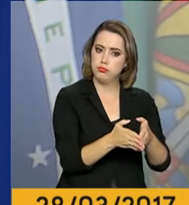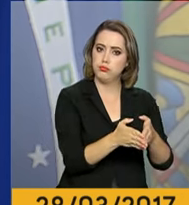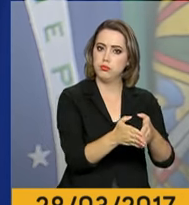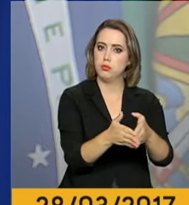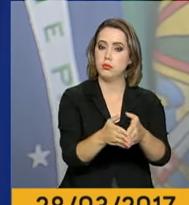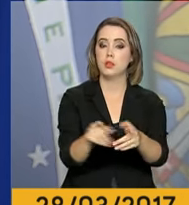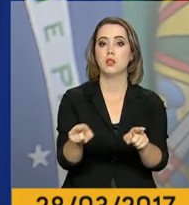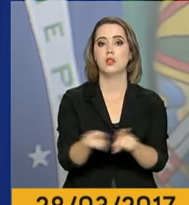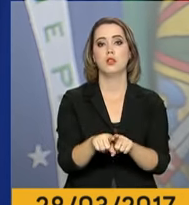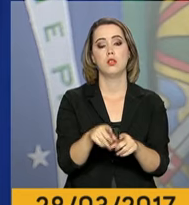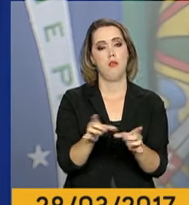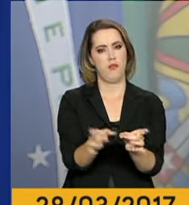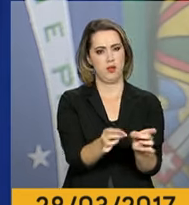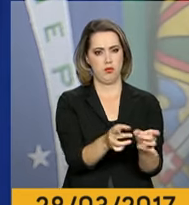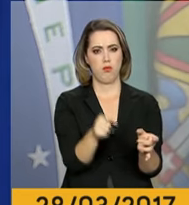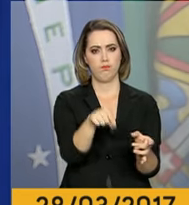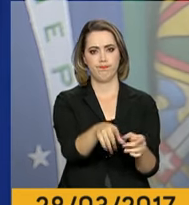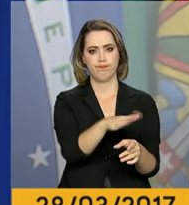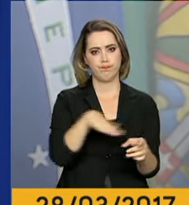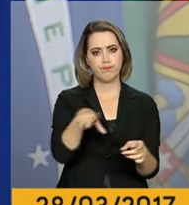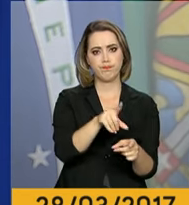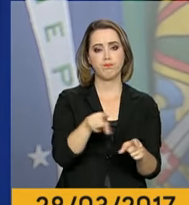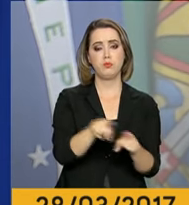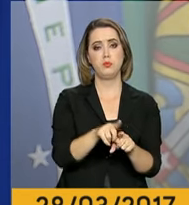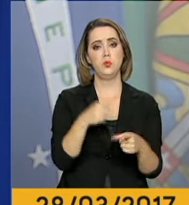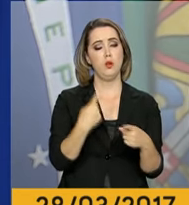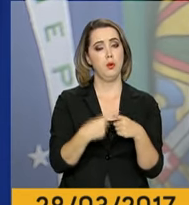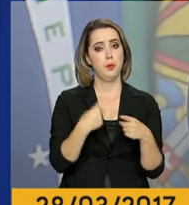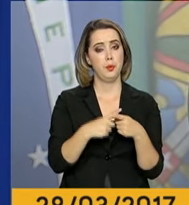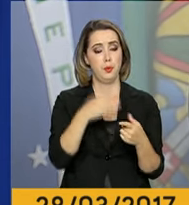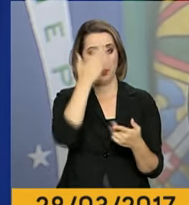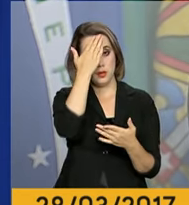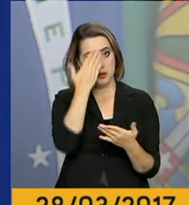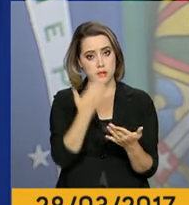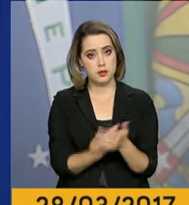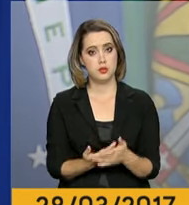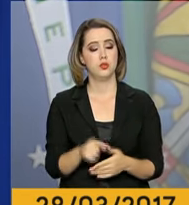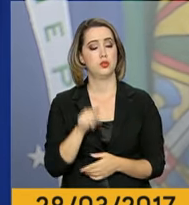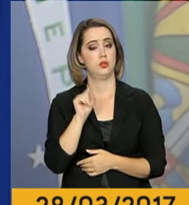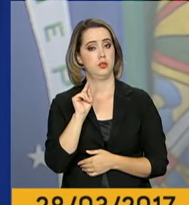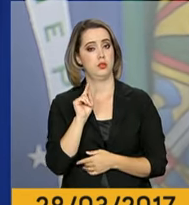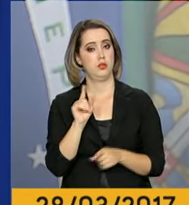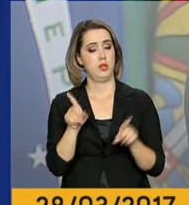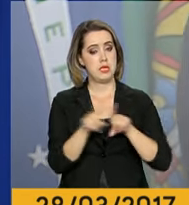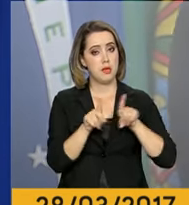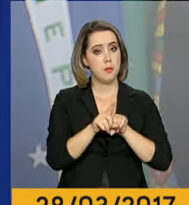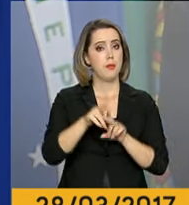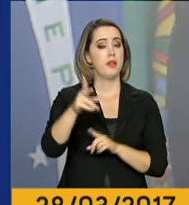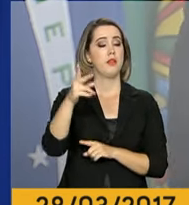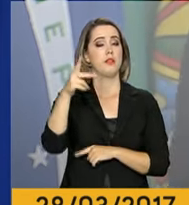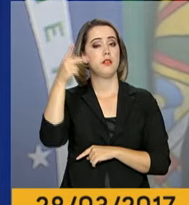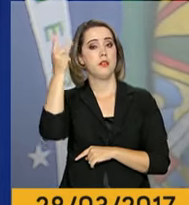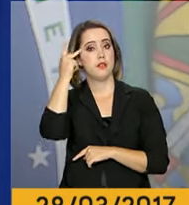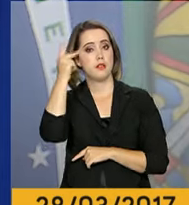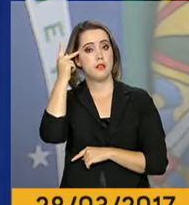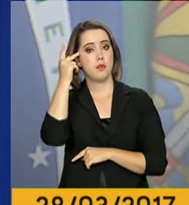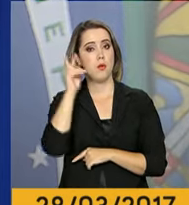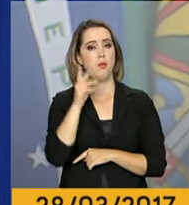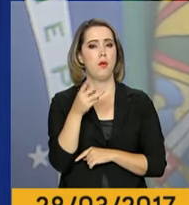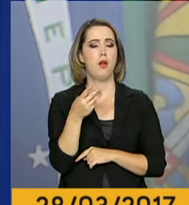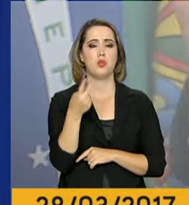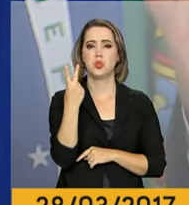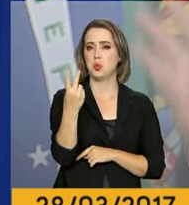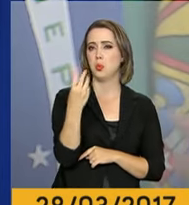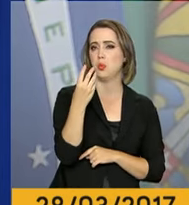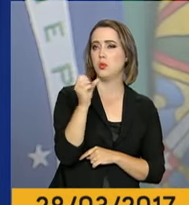credibilidade no Estado de São Paulo duas ou três setores da administração foram leiloados Ora